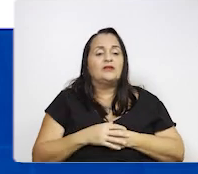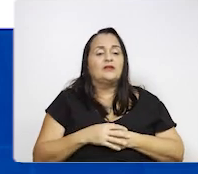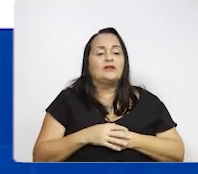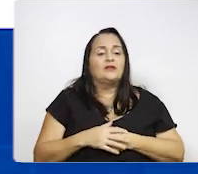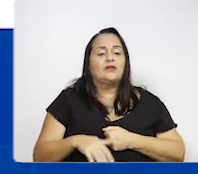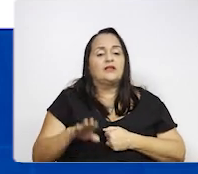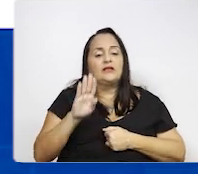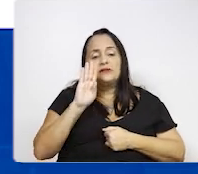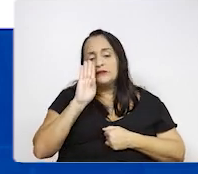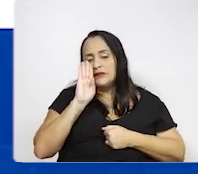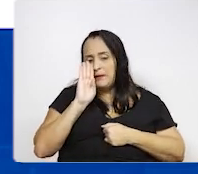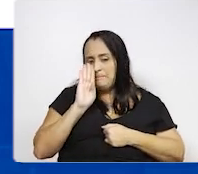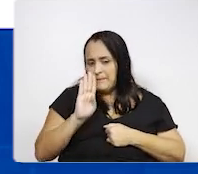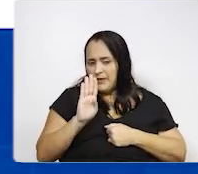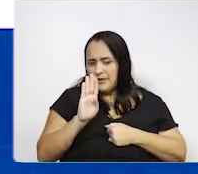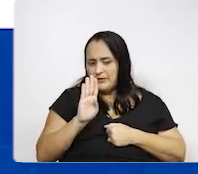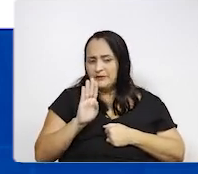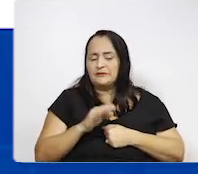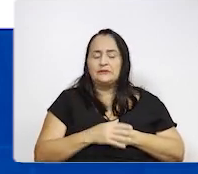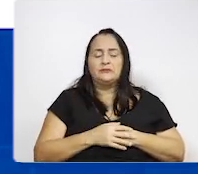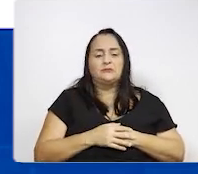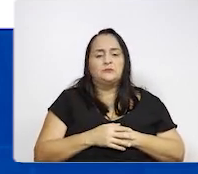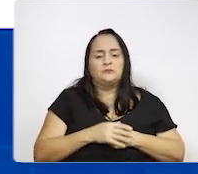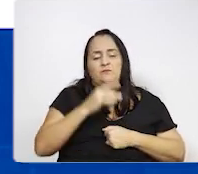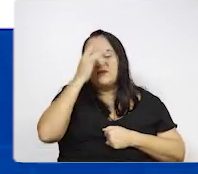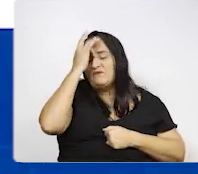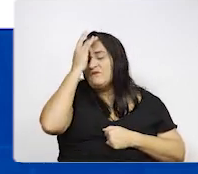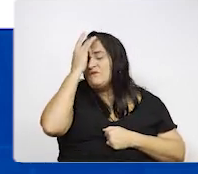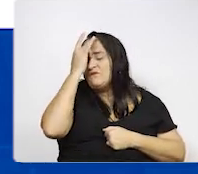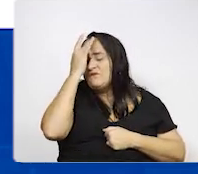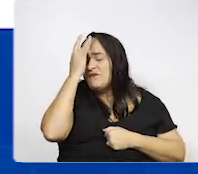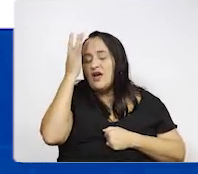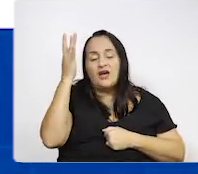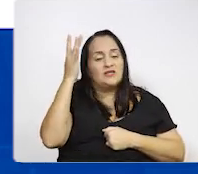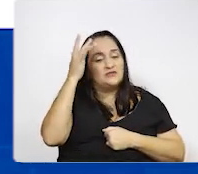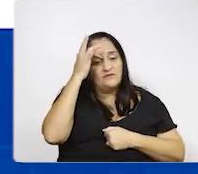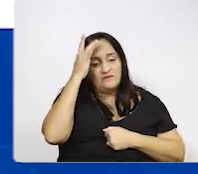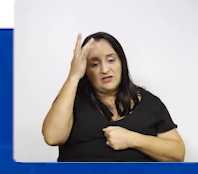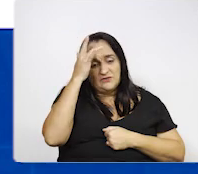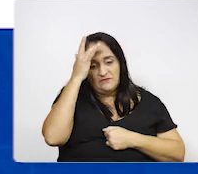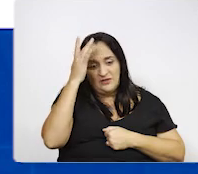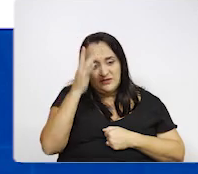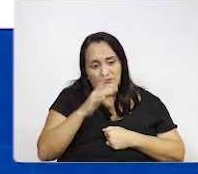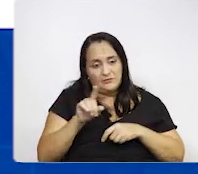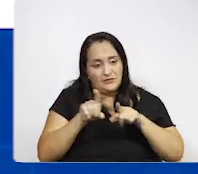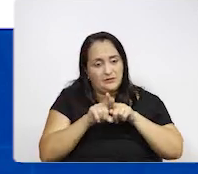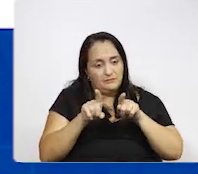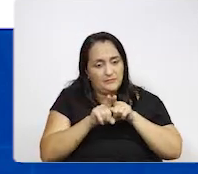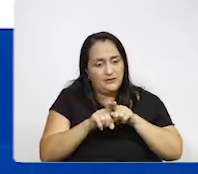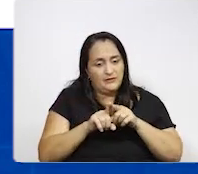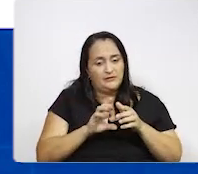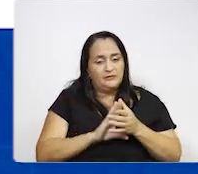Vamos aqui à letra B. A letra B, fácil, fácil também.